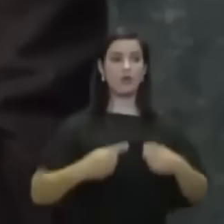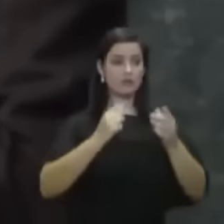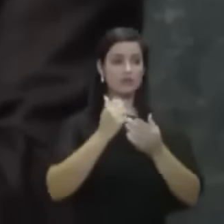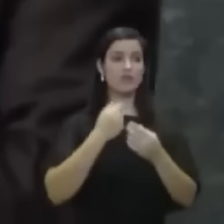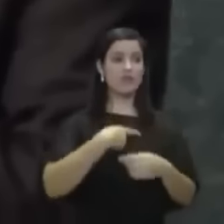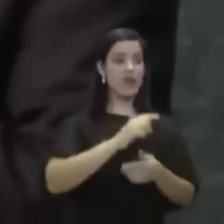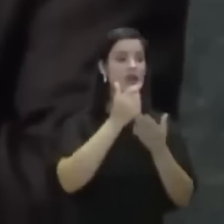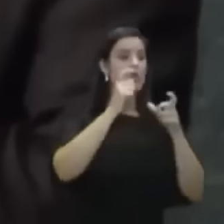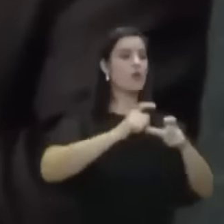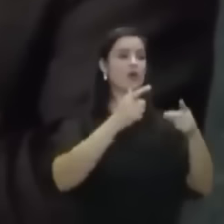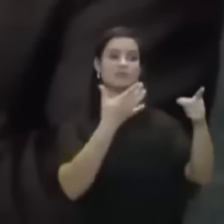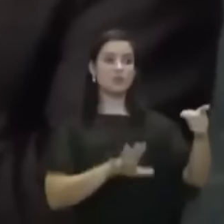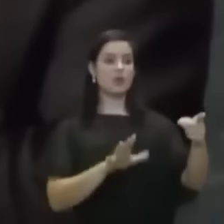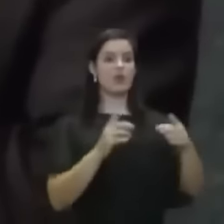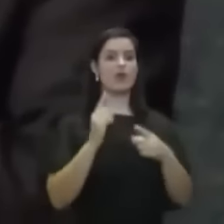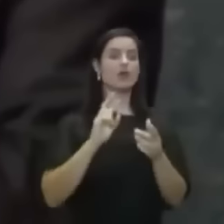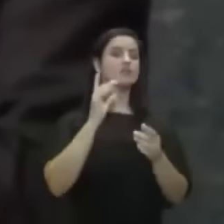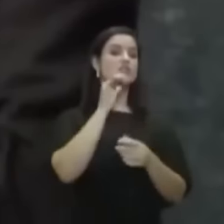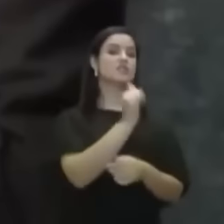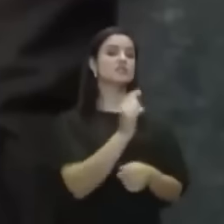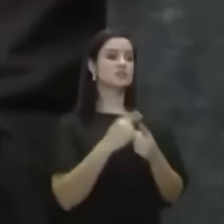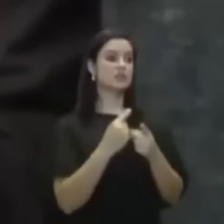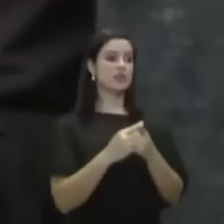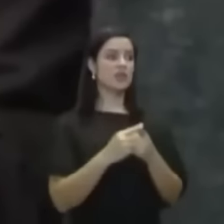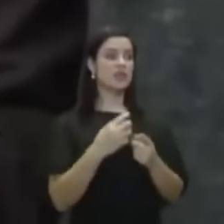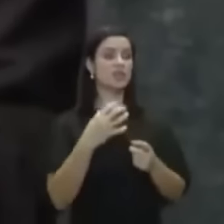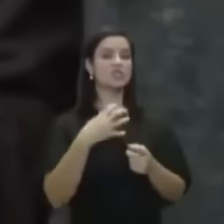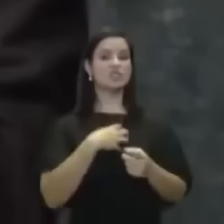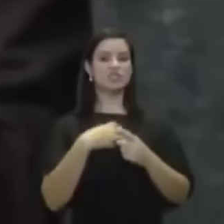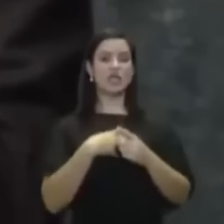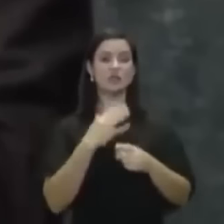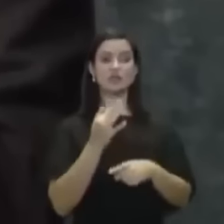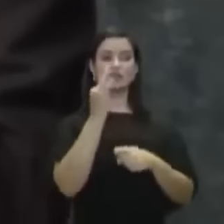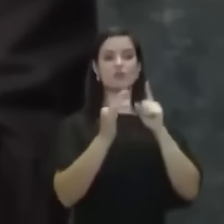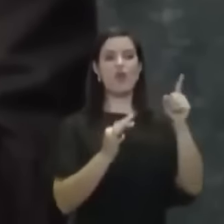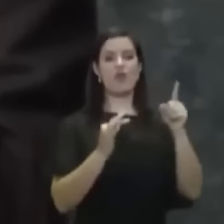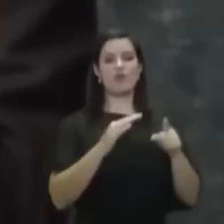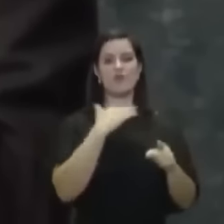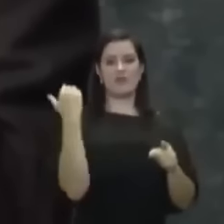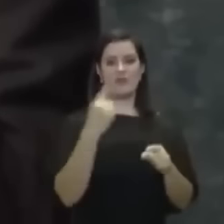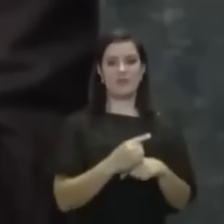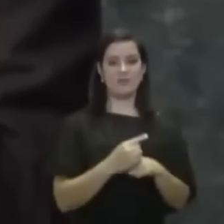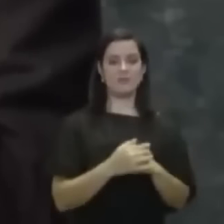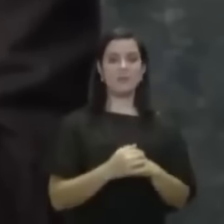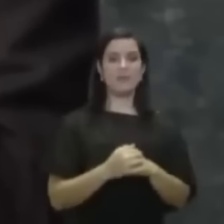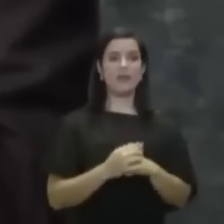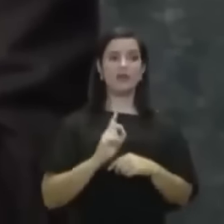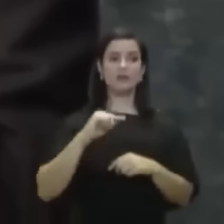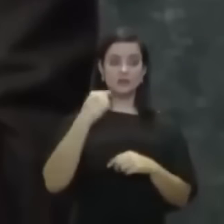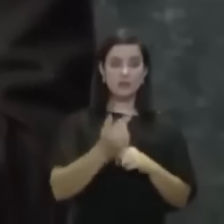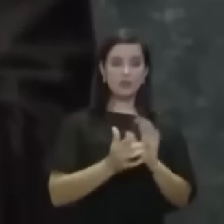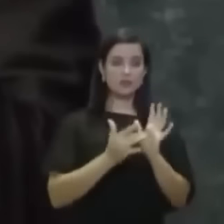Disse isto para significar com que gênero de morte Pedro havia de glorificar a Deus. Depois de assim